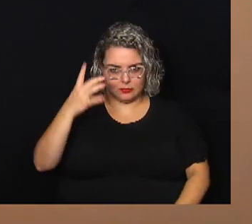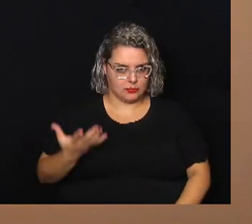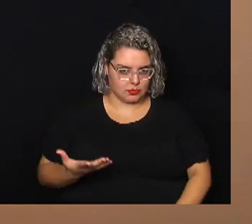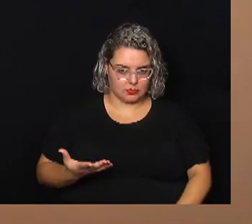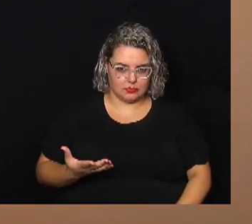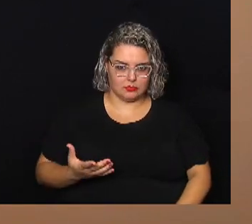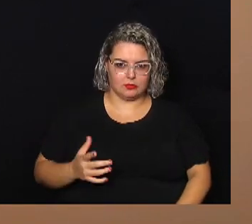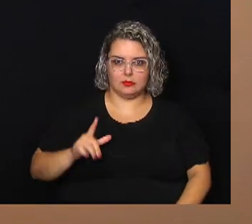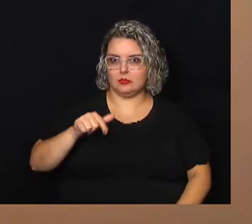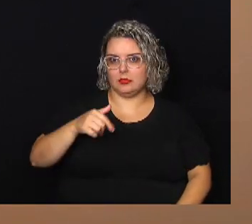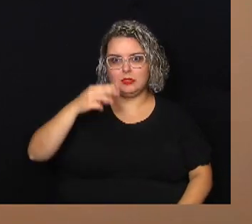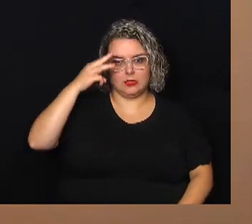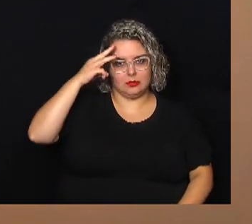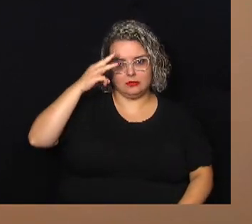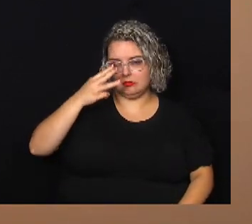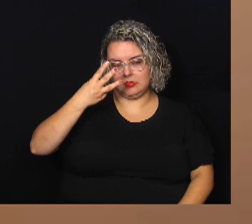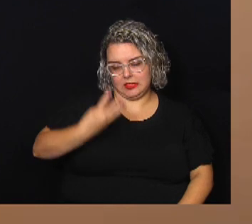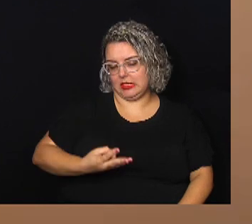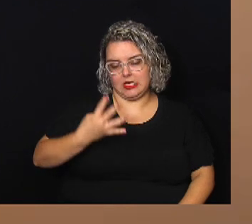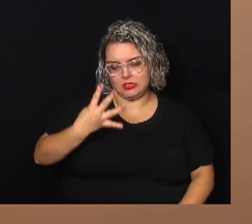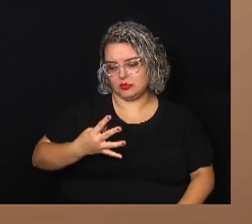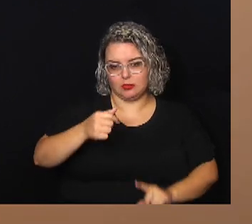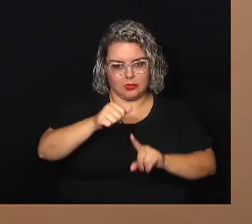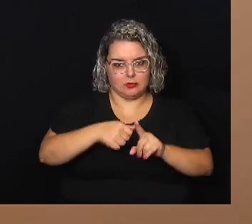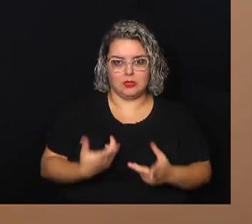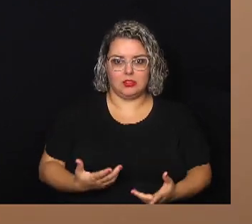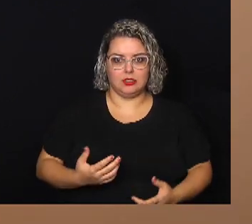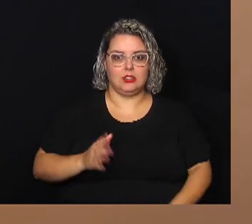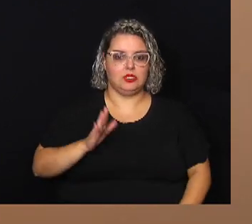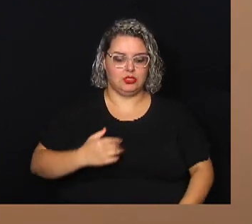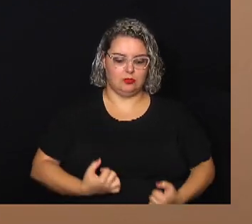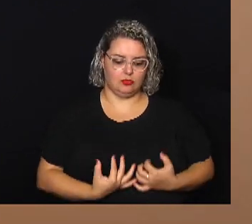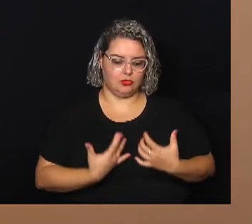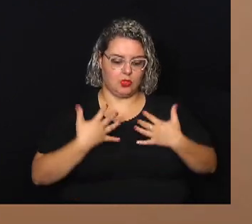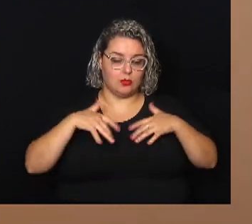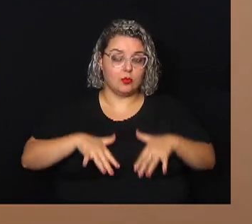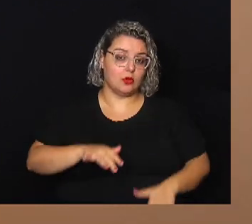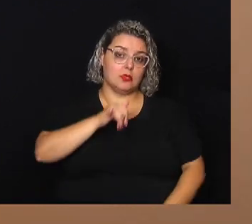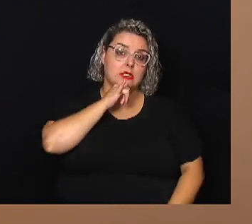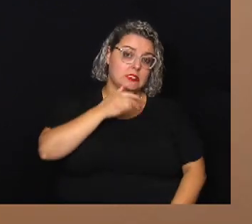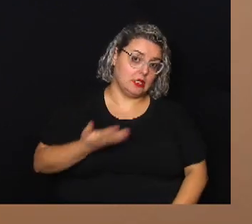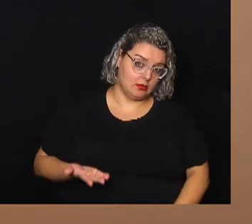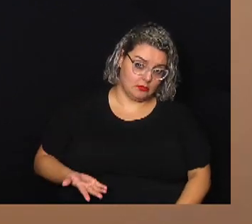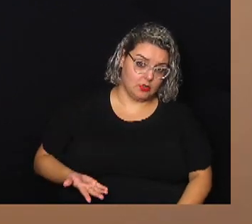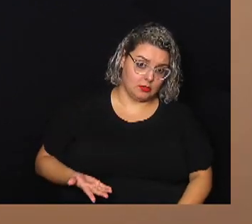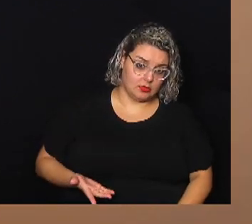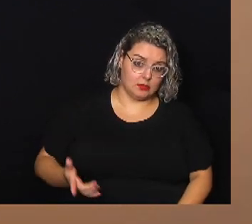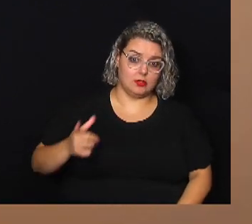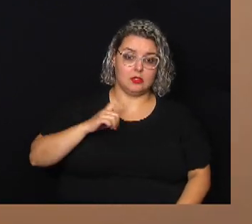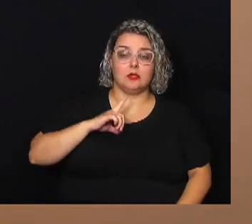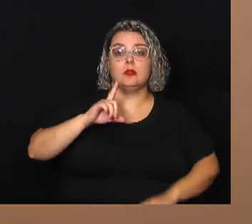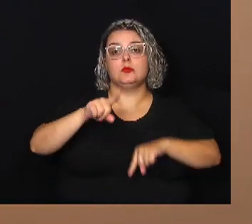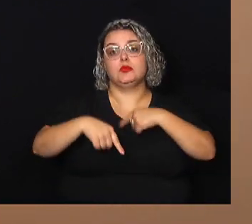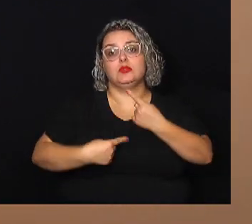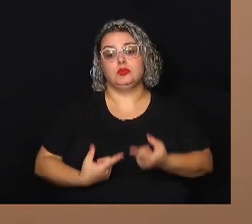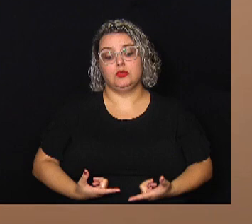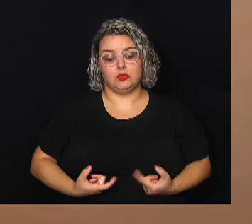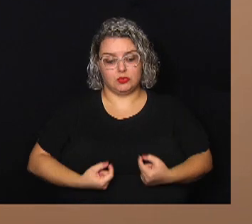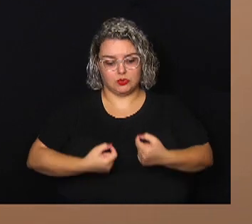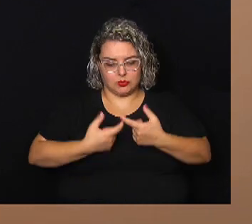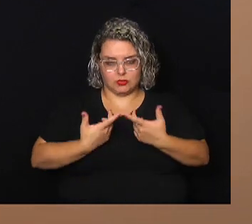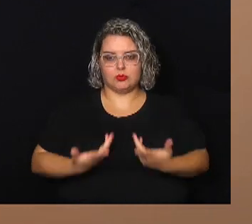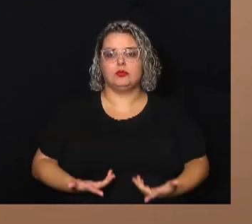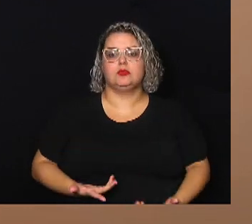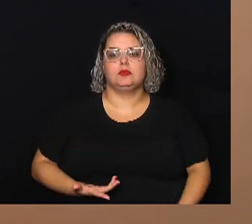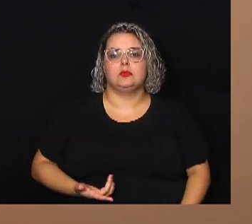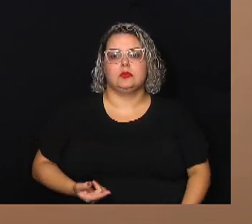daqui a 3, 4 meses esses pacientes eles já têm metástase, por exemplo. Obviamente que nós temos outros tumores que eles são